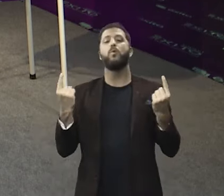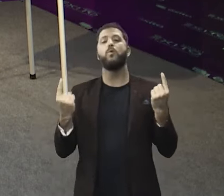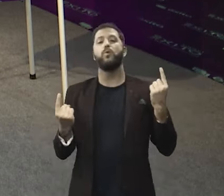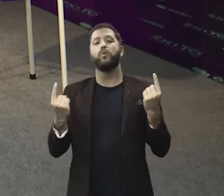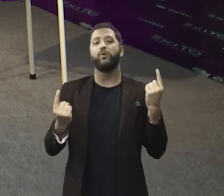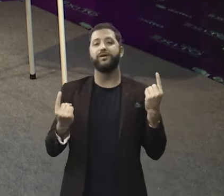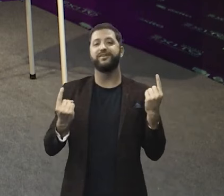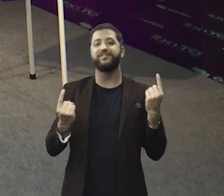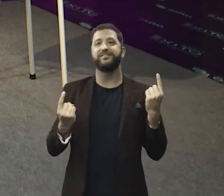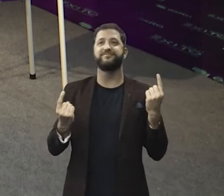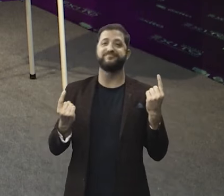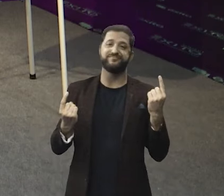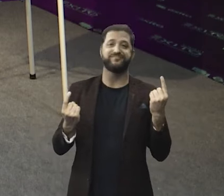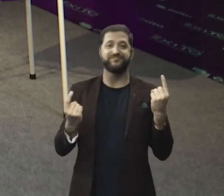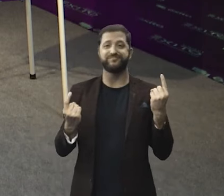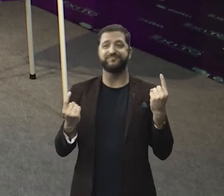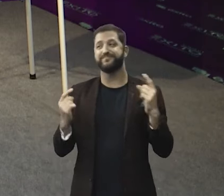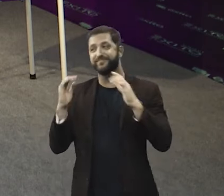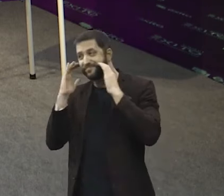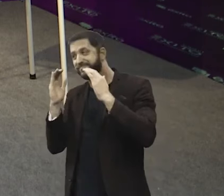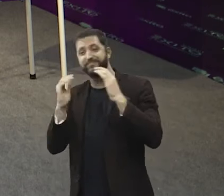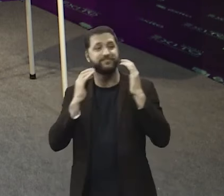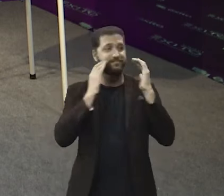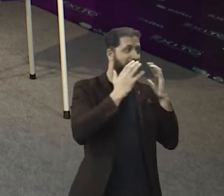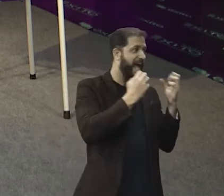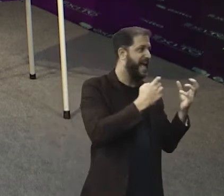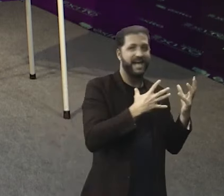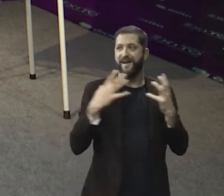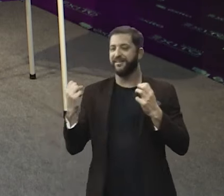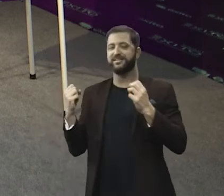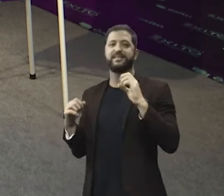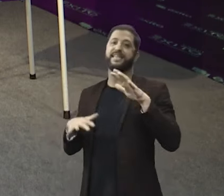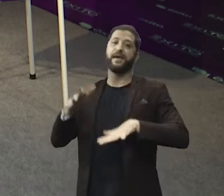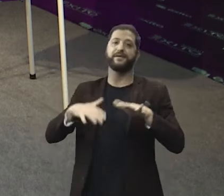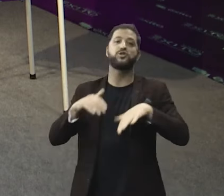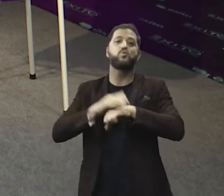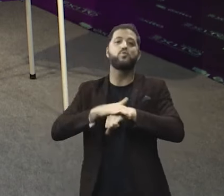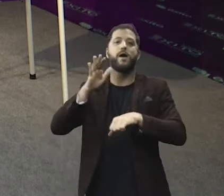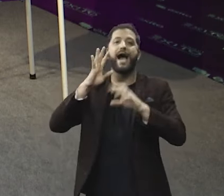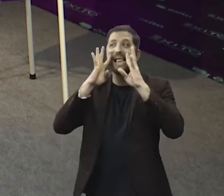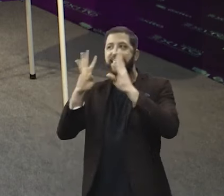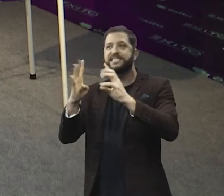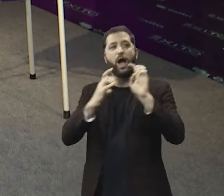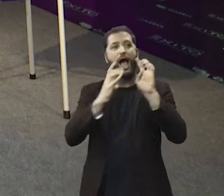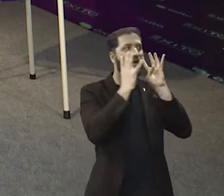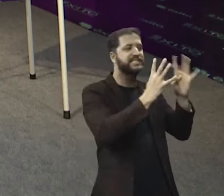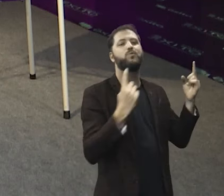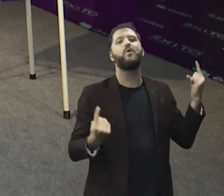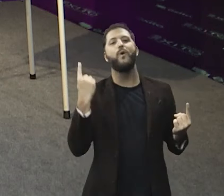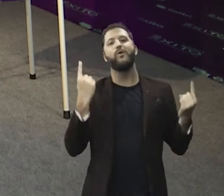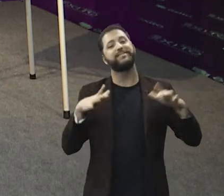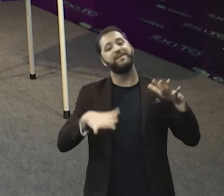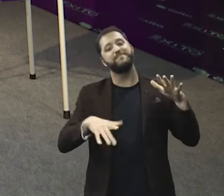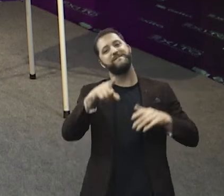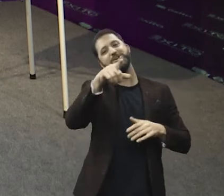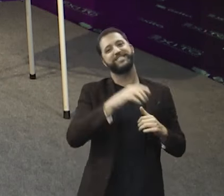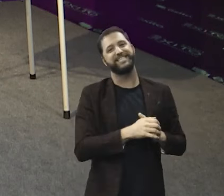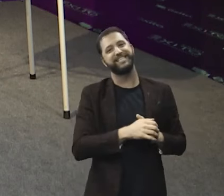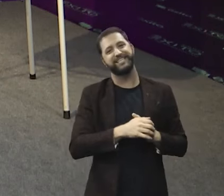diante do ruim ou do bom diante daquilo que ele mais alimentar os dois estão falando no pé do ouvido dele mas aquilo que ele